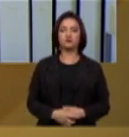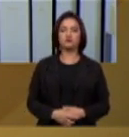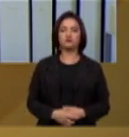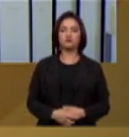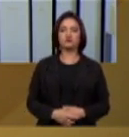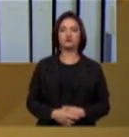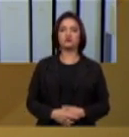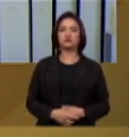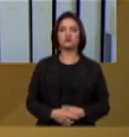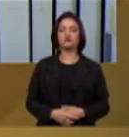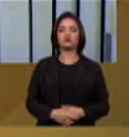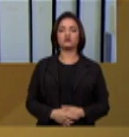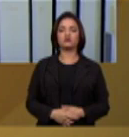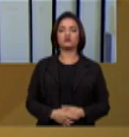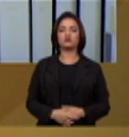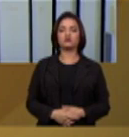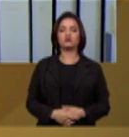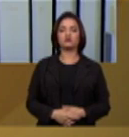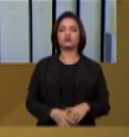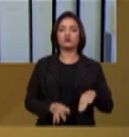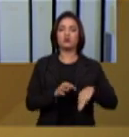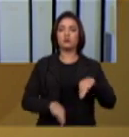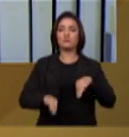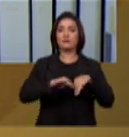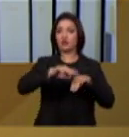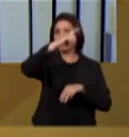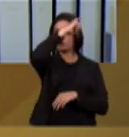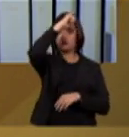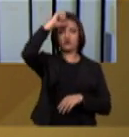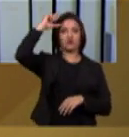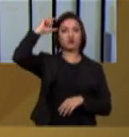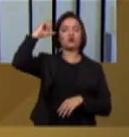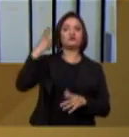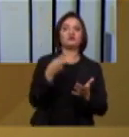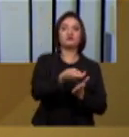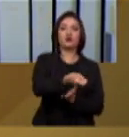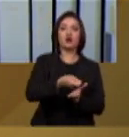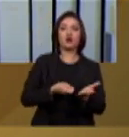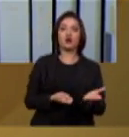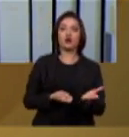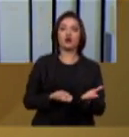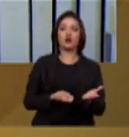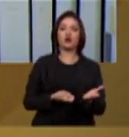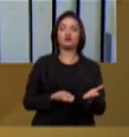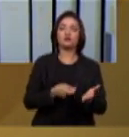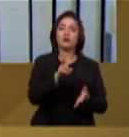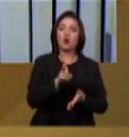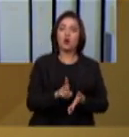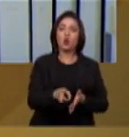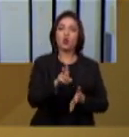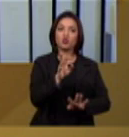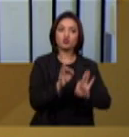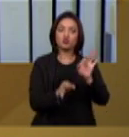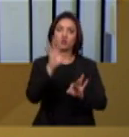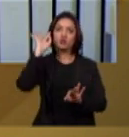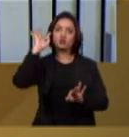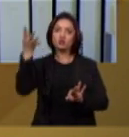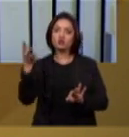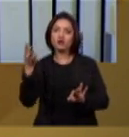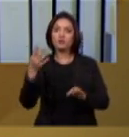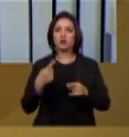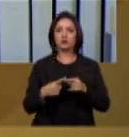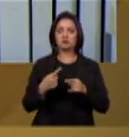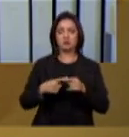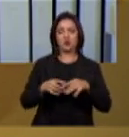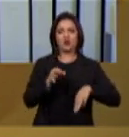Ministro Ricardo Lewandowski, de relatoria de Vossa Excelência, apregou para continuidade de julgamento com vista